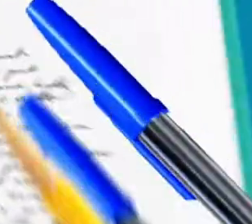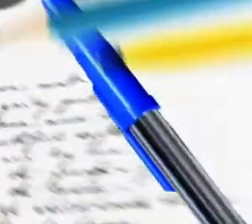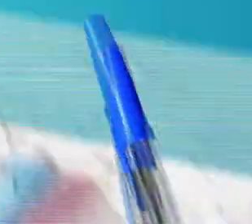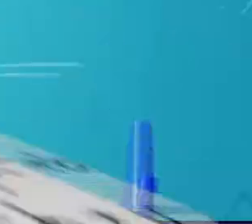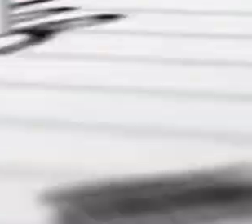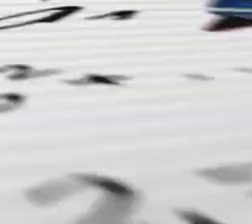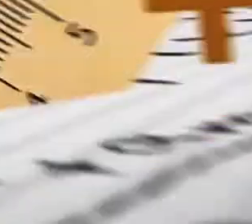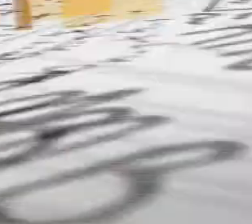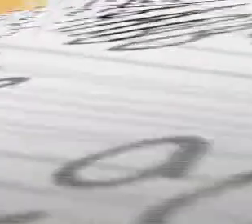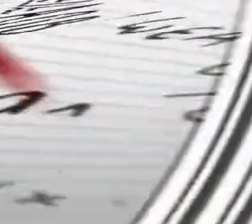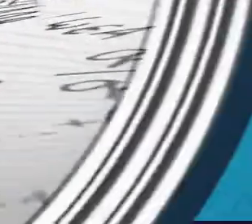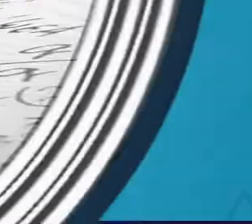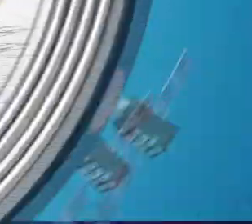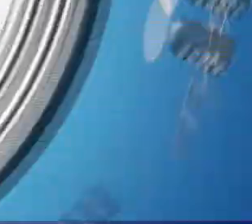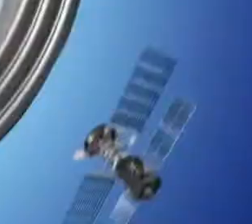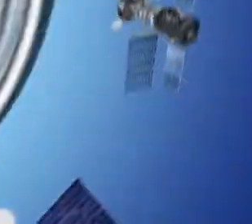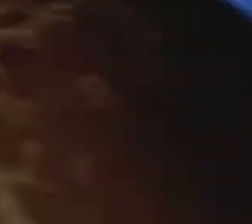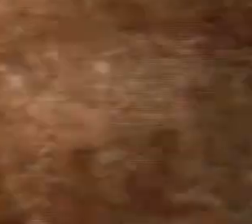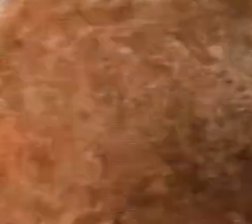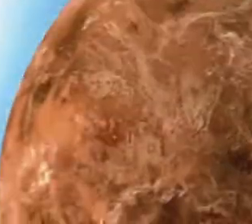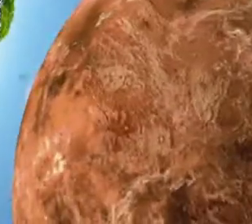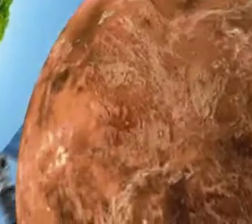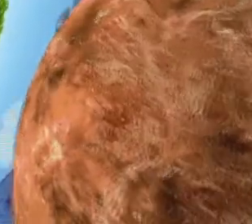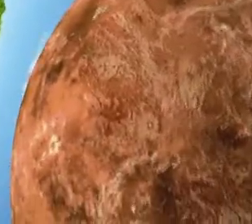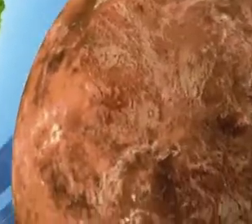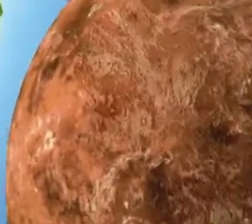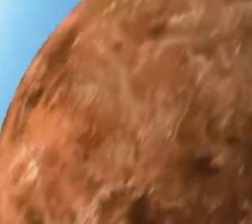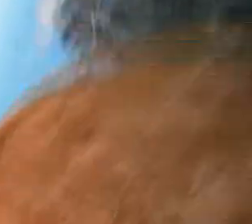Tchau. Tchau.